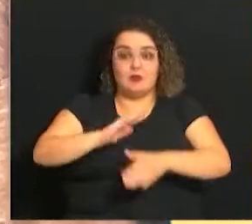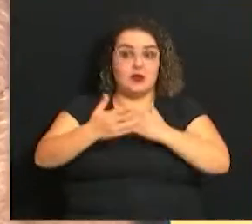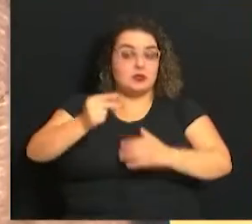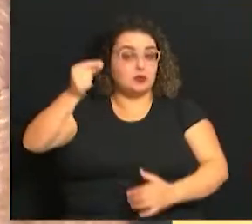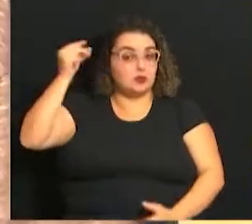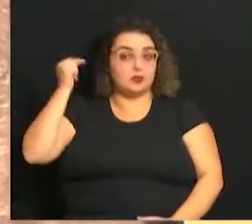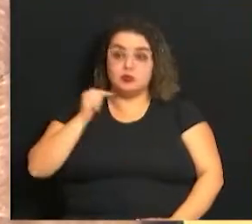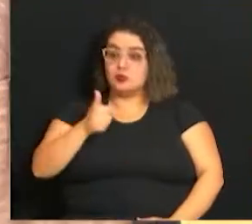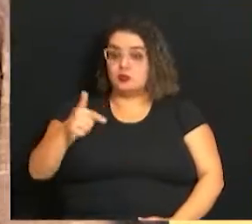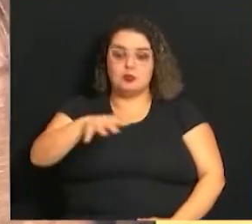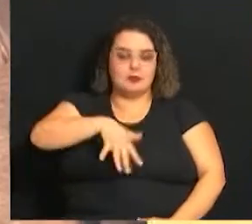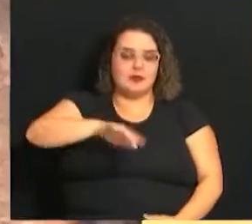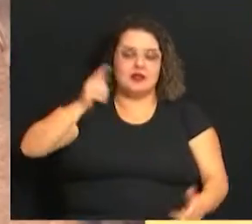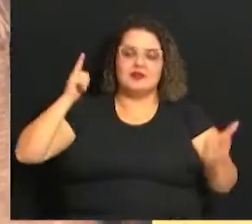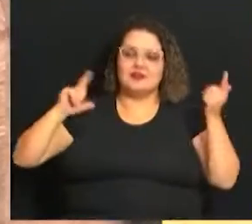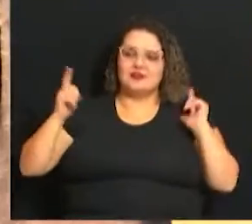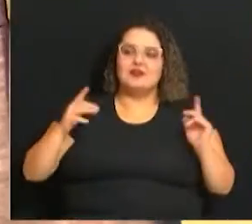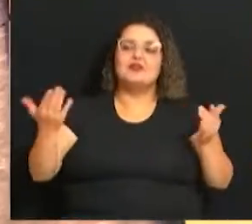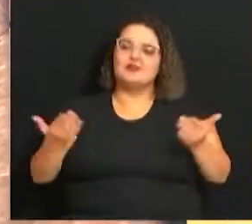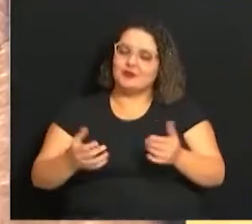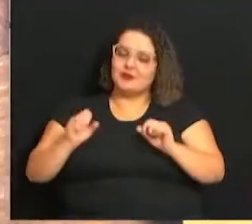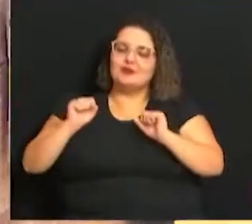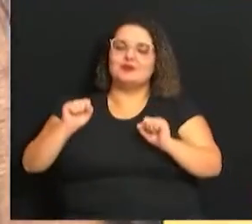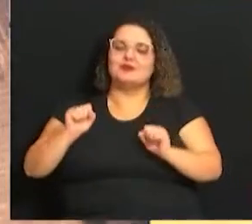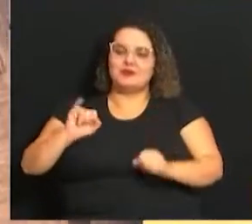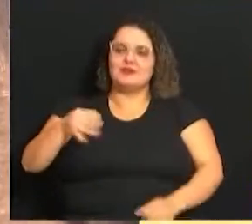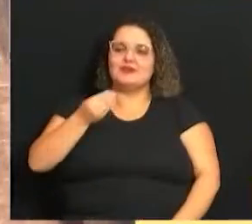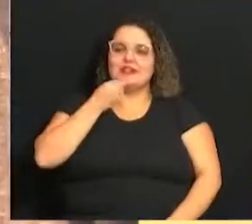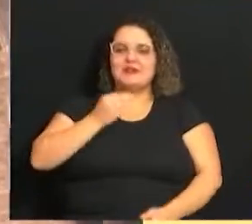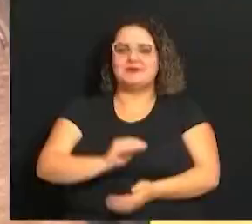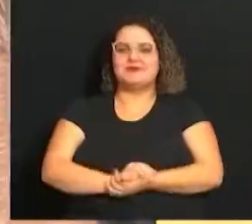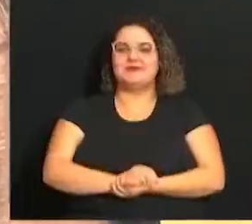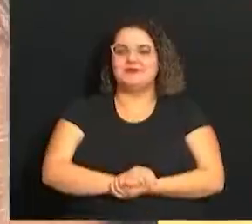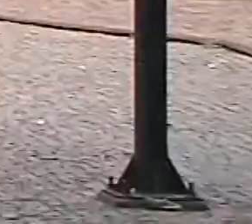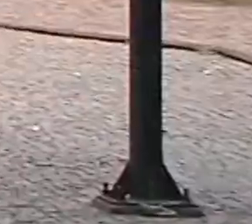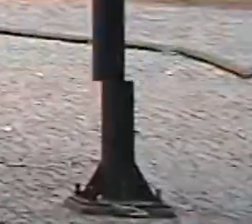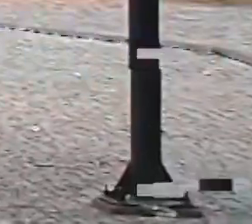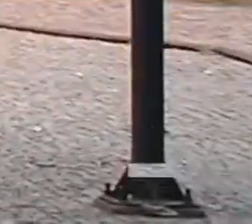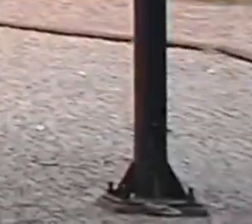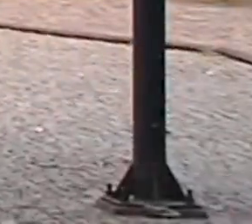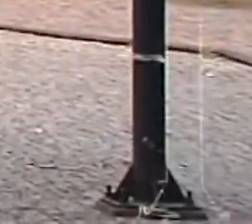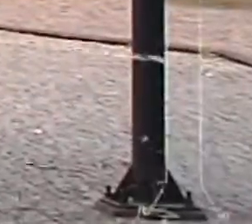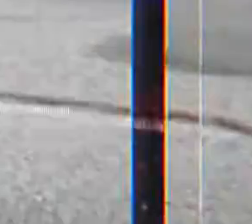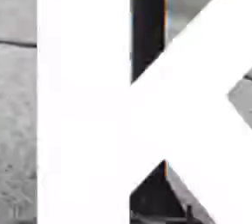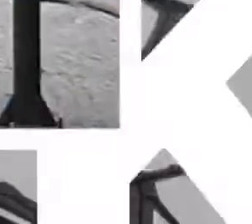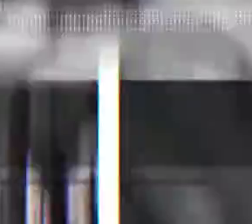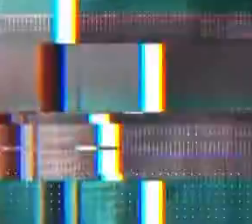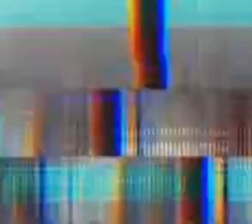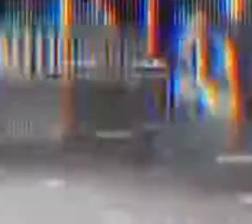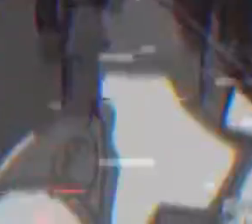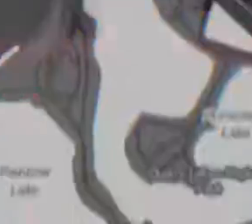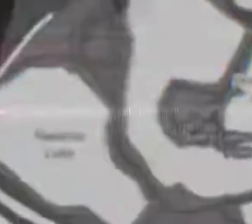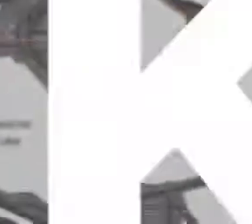Maracanã é um bairro antigo não tinha uma área de lazer e hoje o pessoal pode desfrutar desse aqui né e